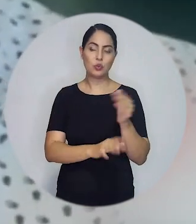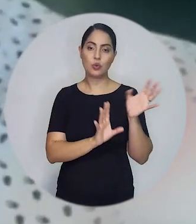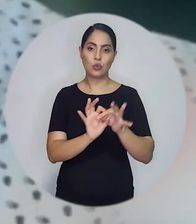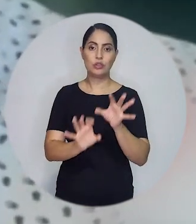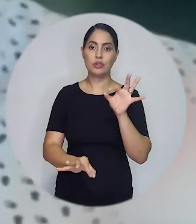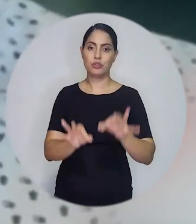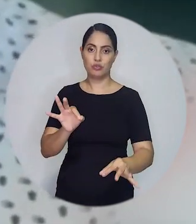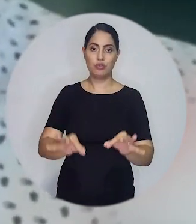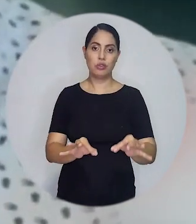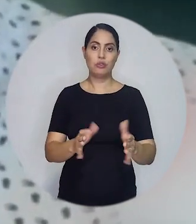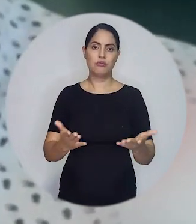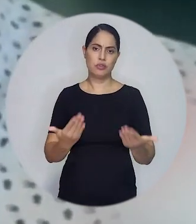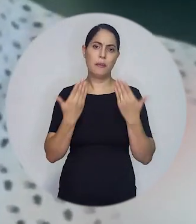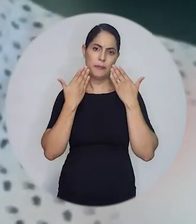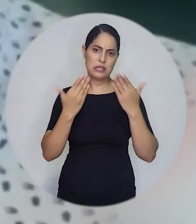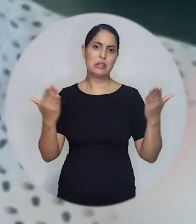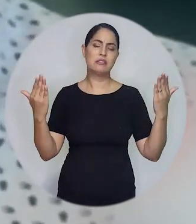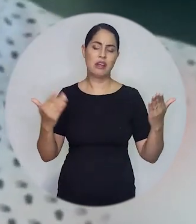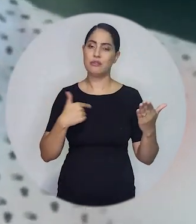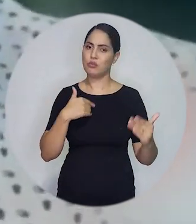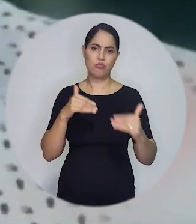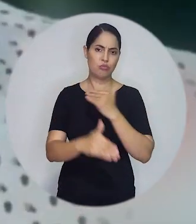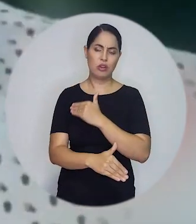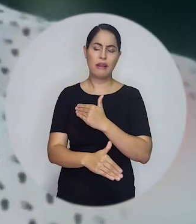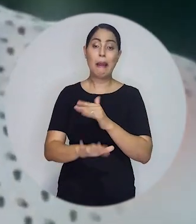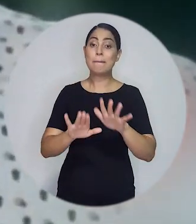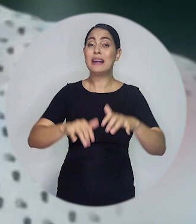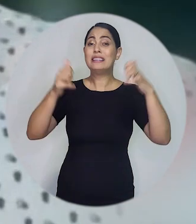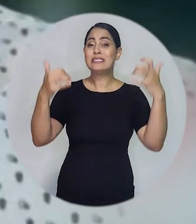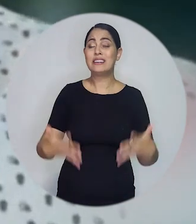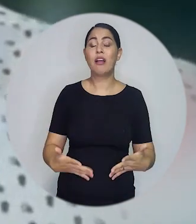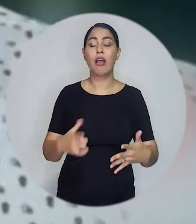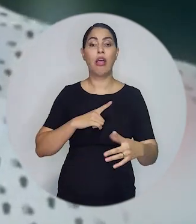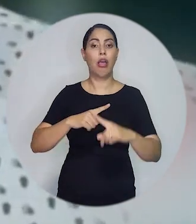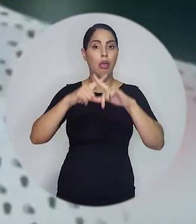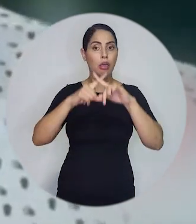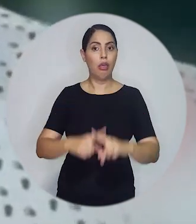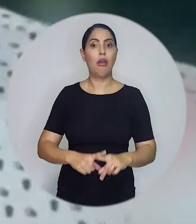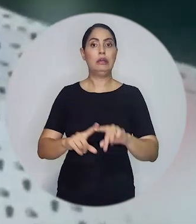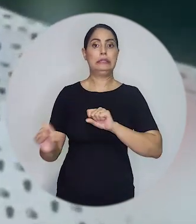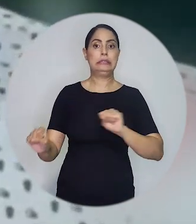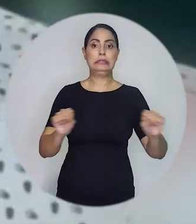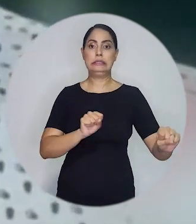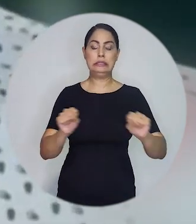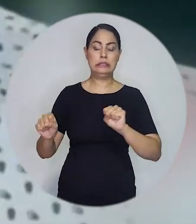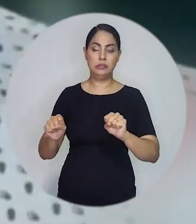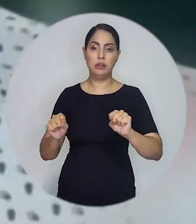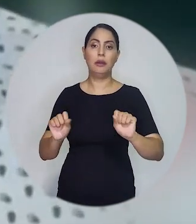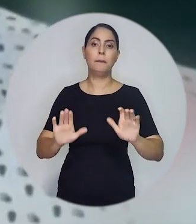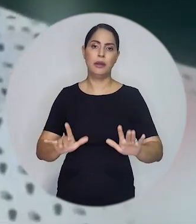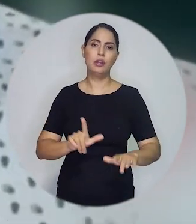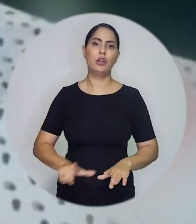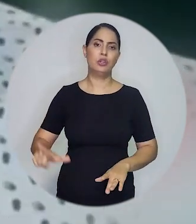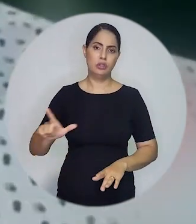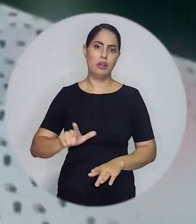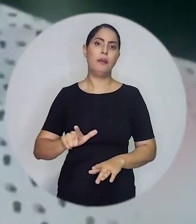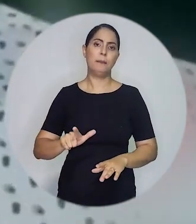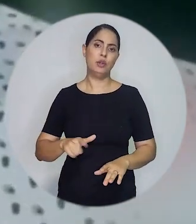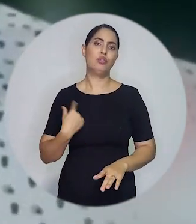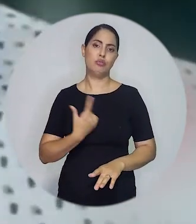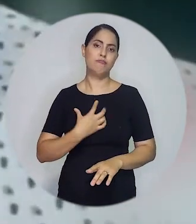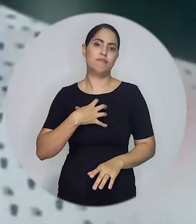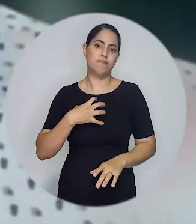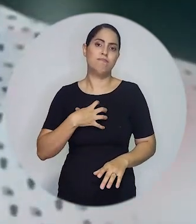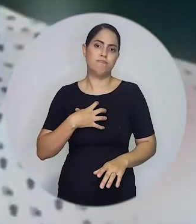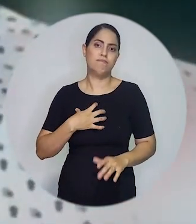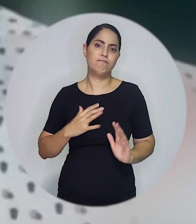em discordância com algum aspecto jurídico que estava apresentado. Mas, enfim, é uma batalha inglória. Eu